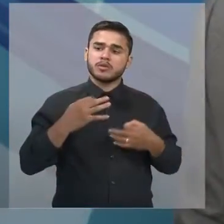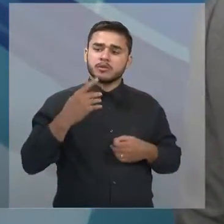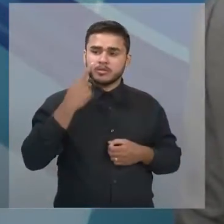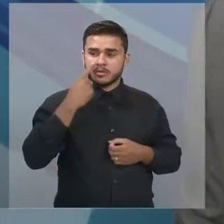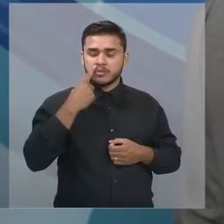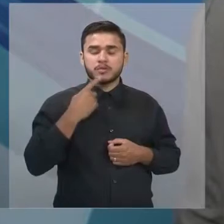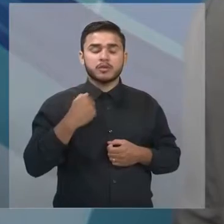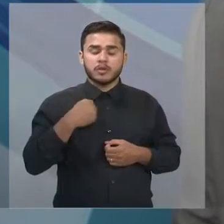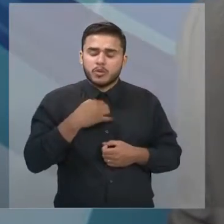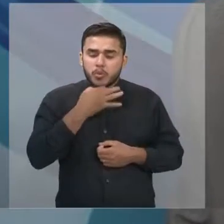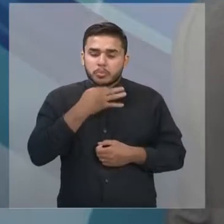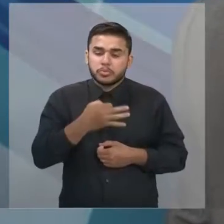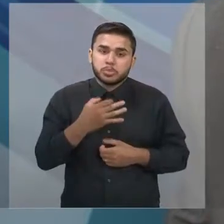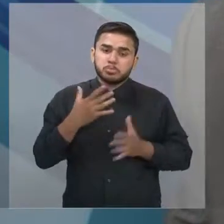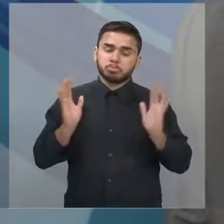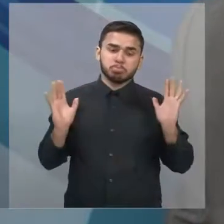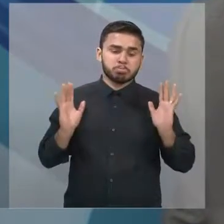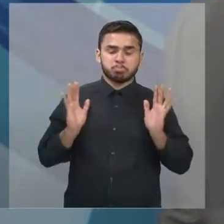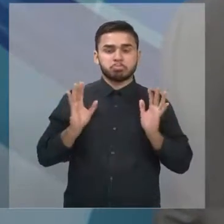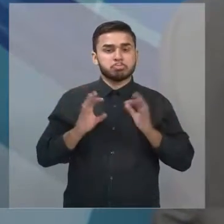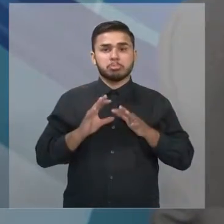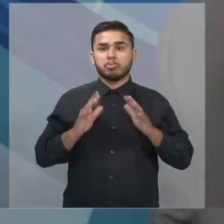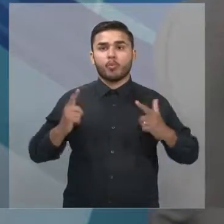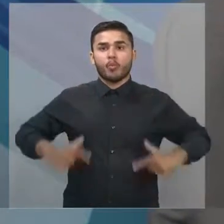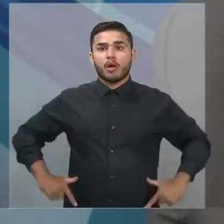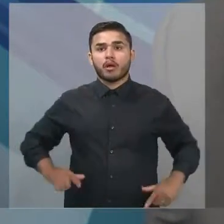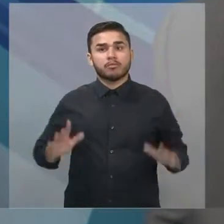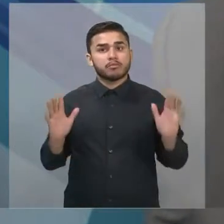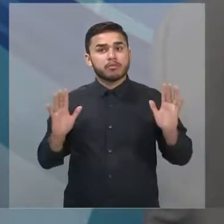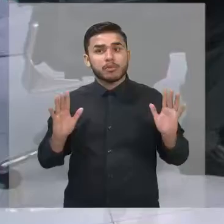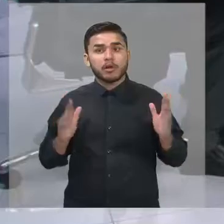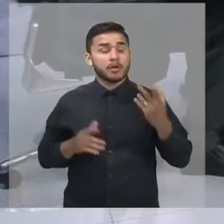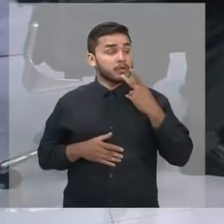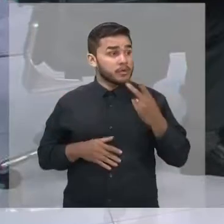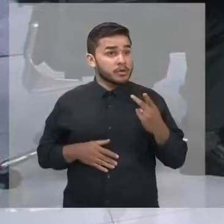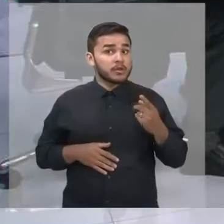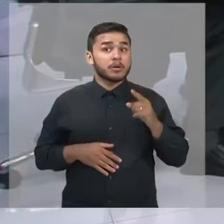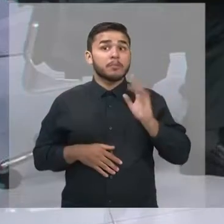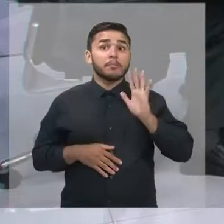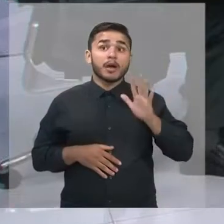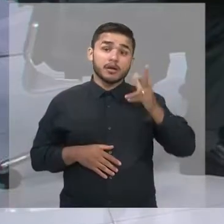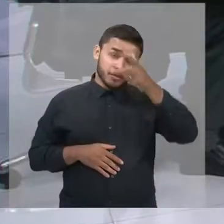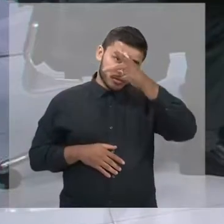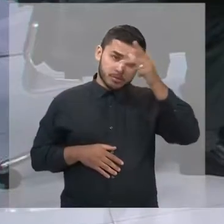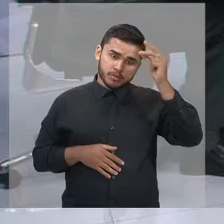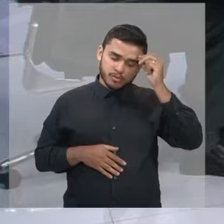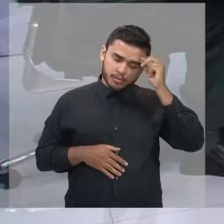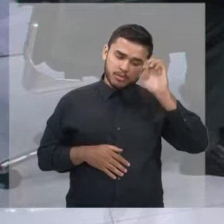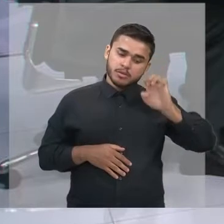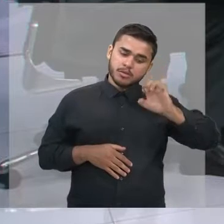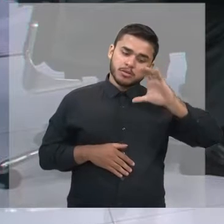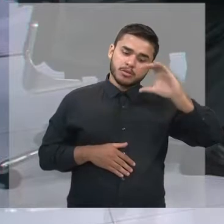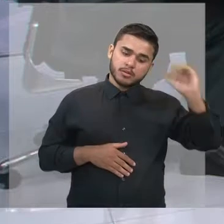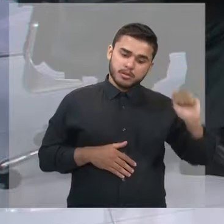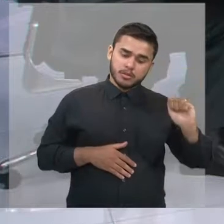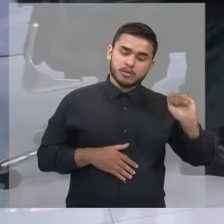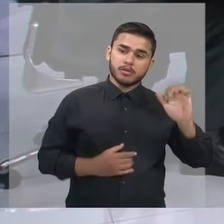certo, não vou entrar no mérito da questão, só que o prefeito tinha base no